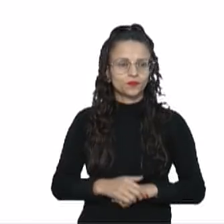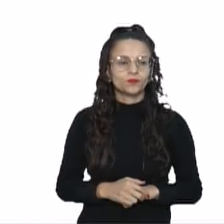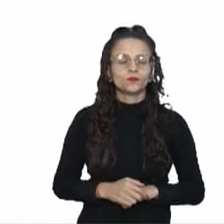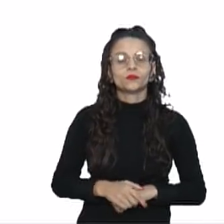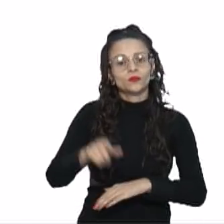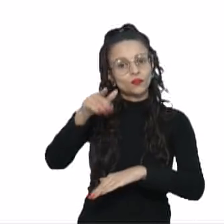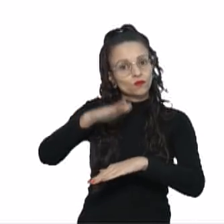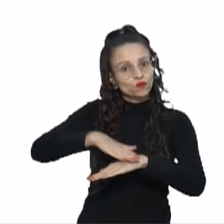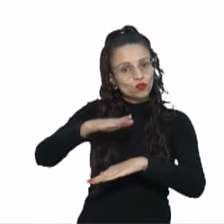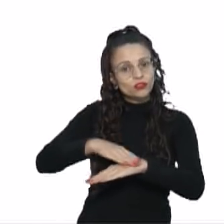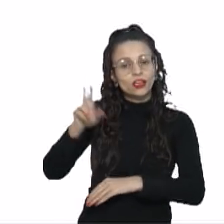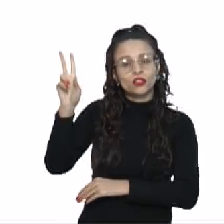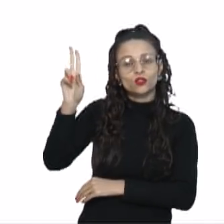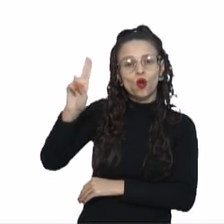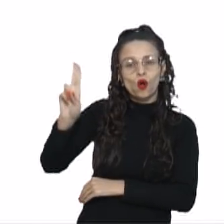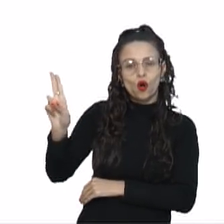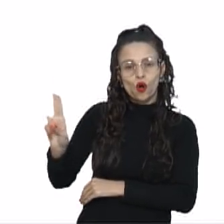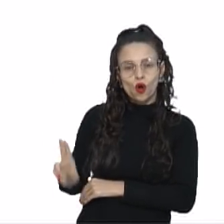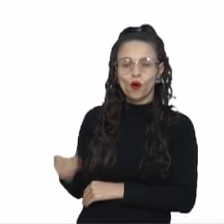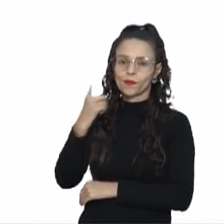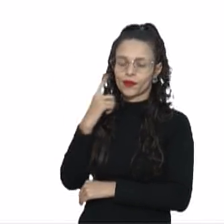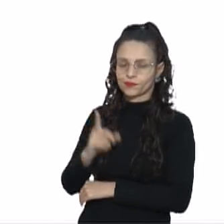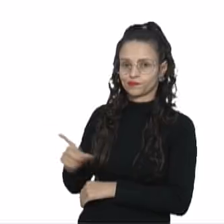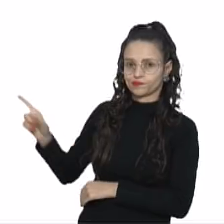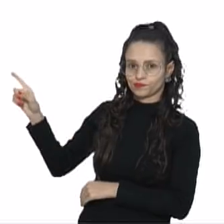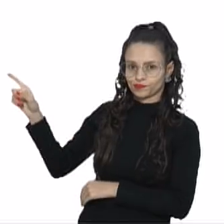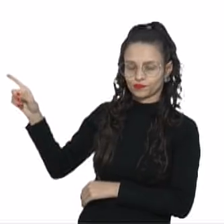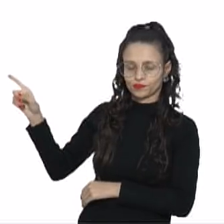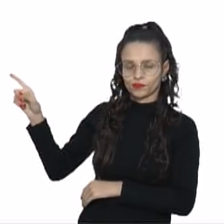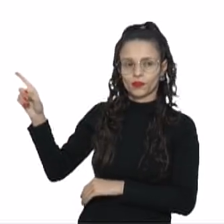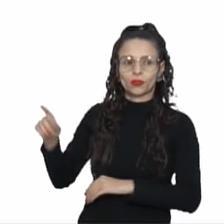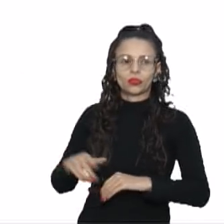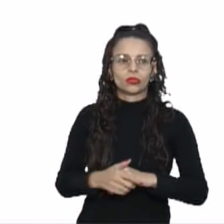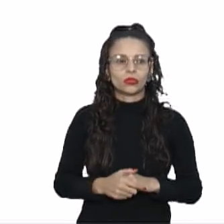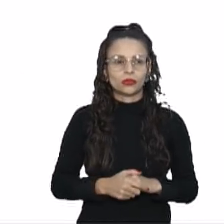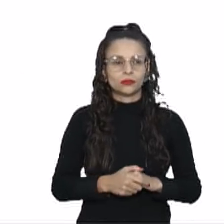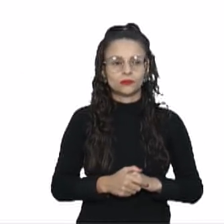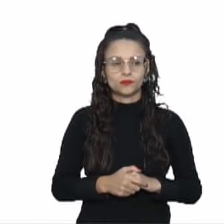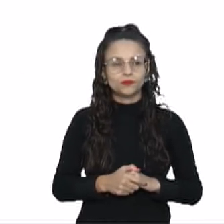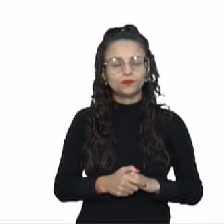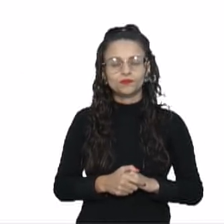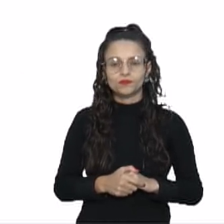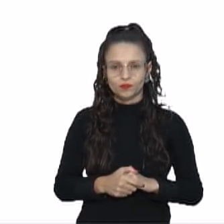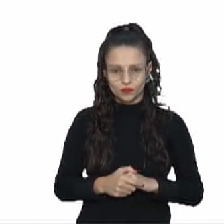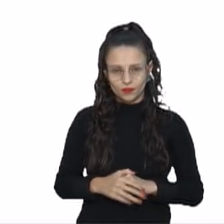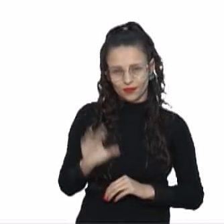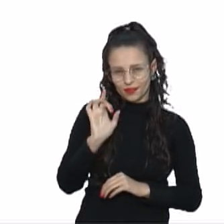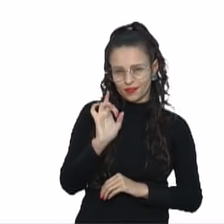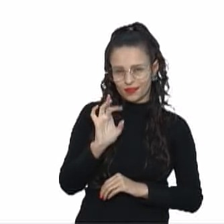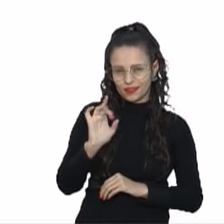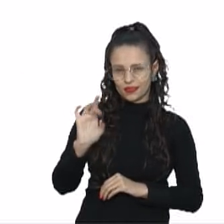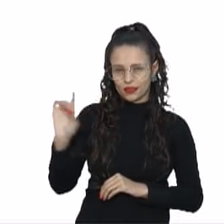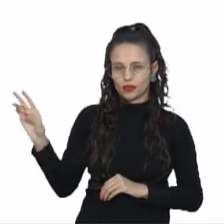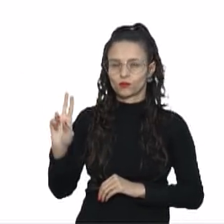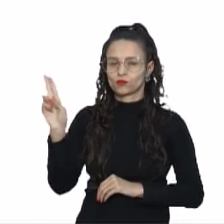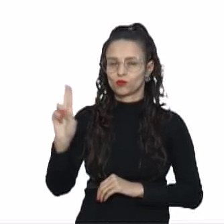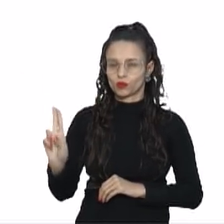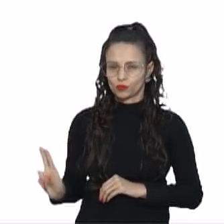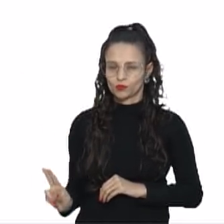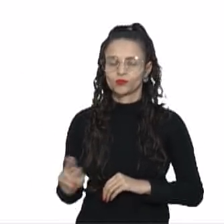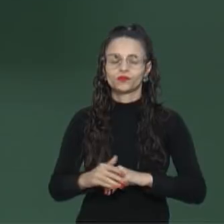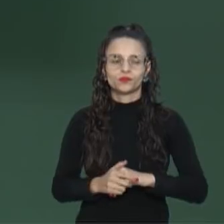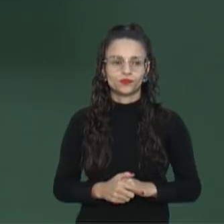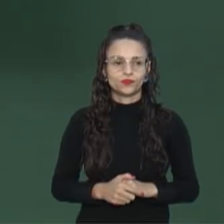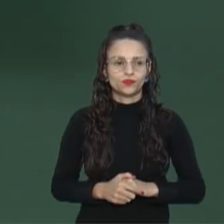os seguintes óxidos: NO2, NO3, Fe3O4, CaO e